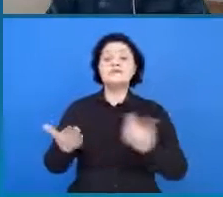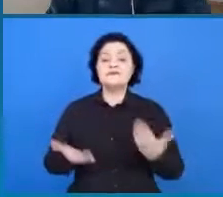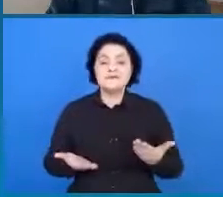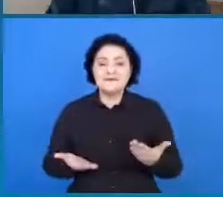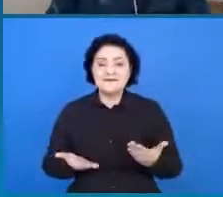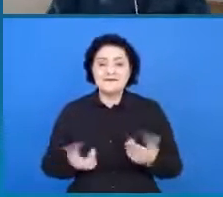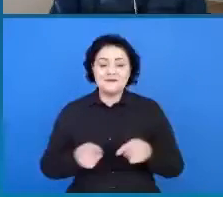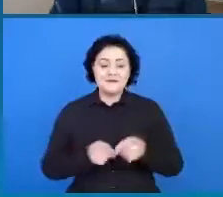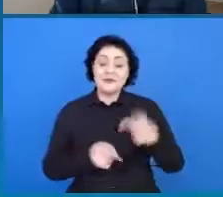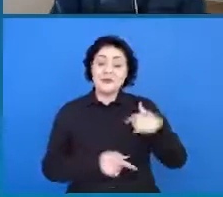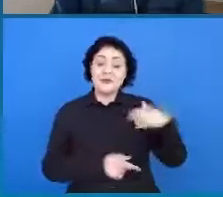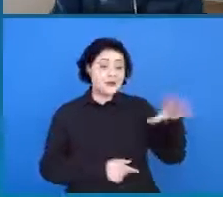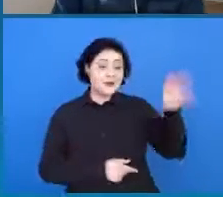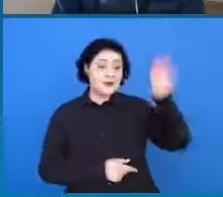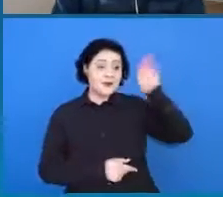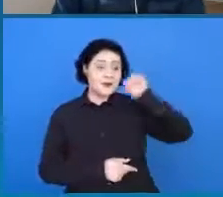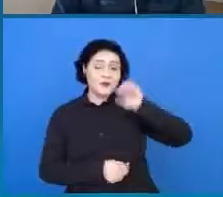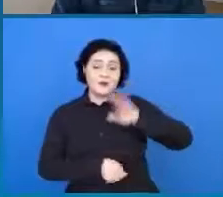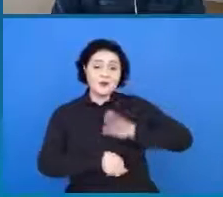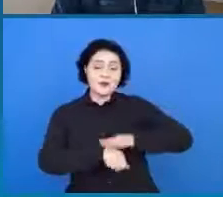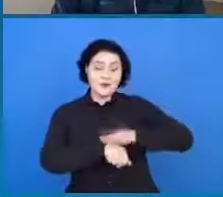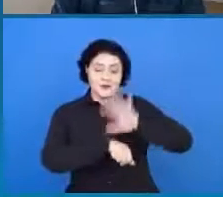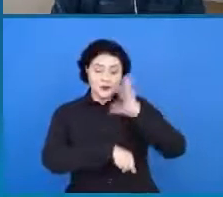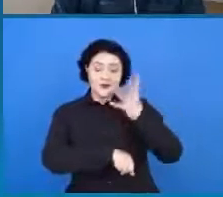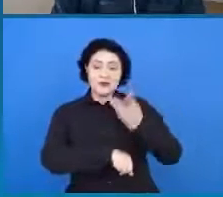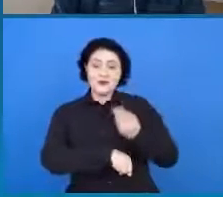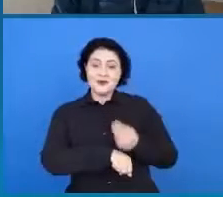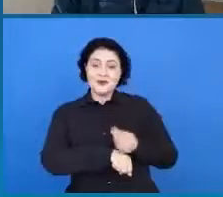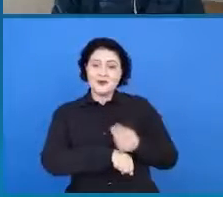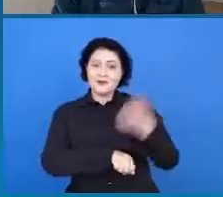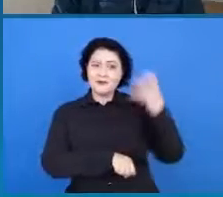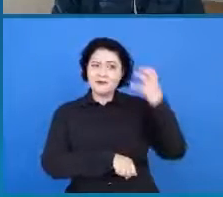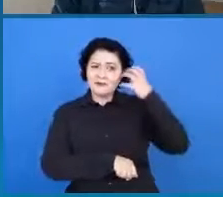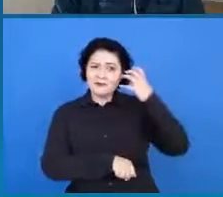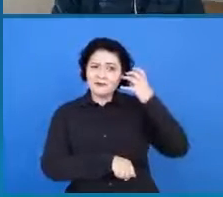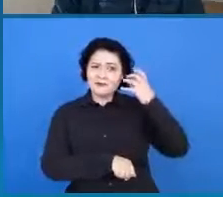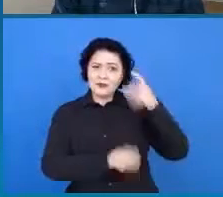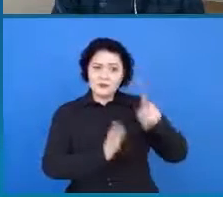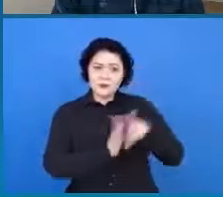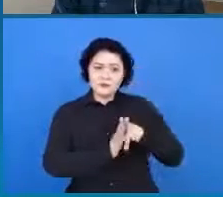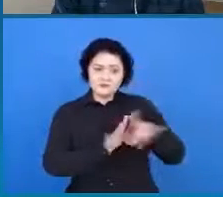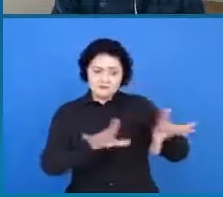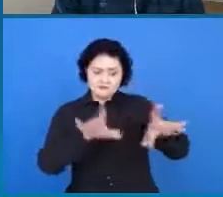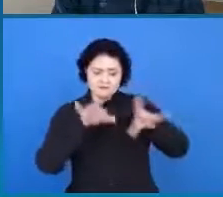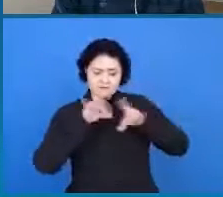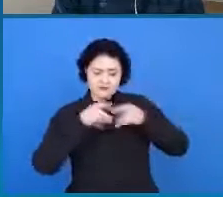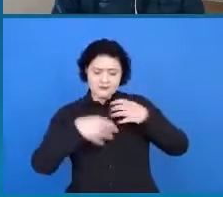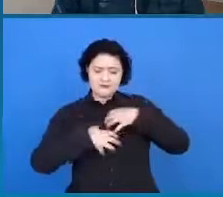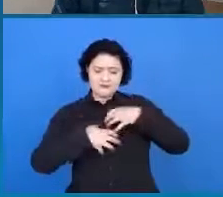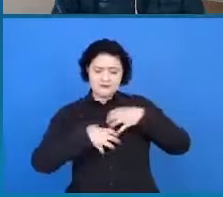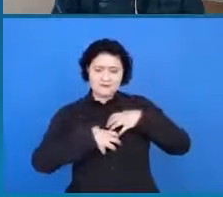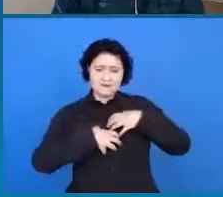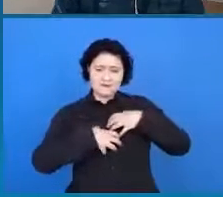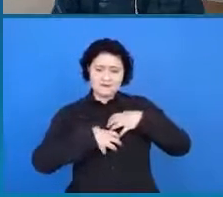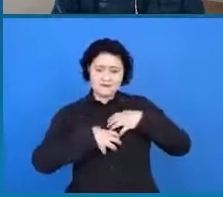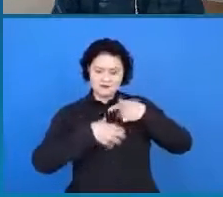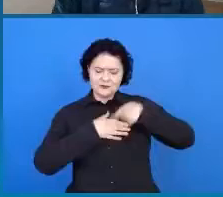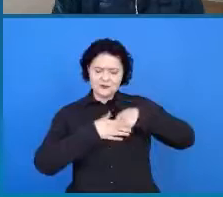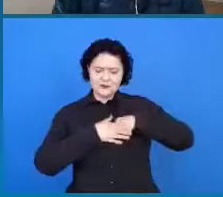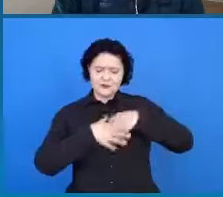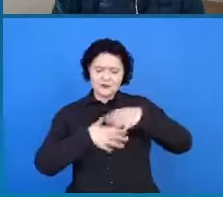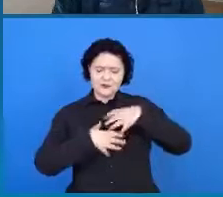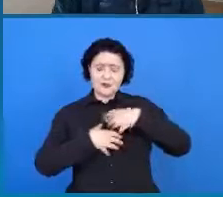e quando eu ouço o momento espírita no rádio ele serve para mim comovente e me toca profundamente